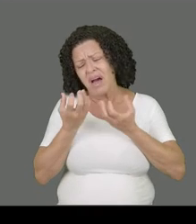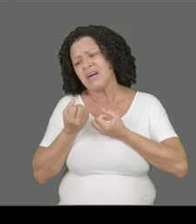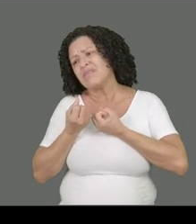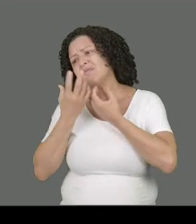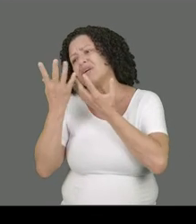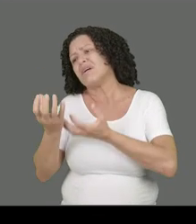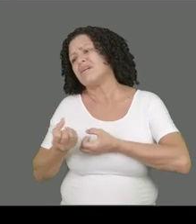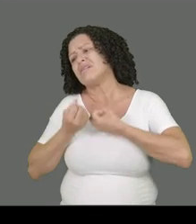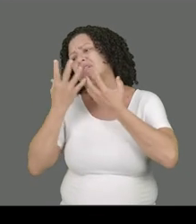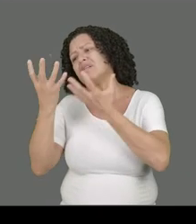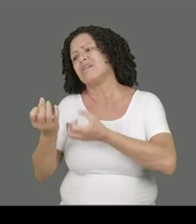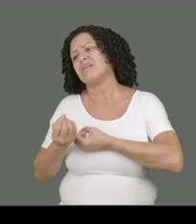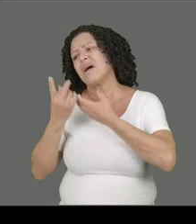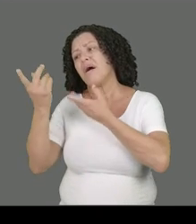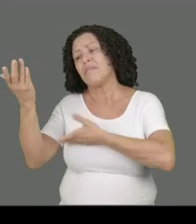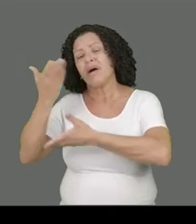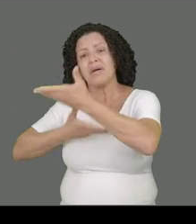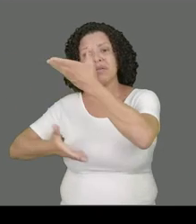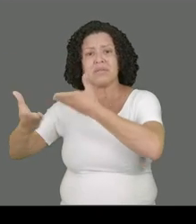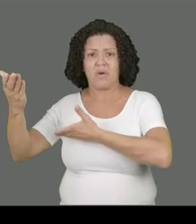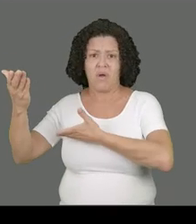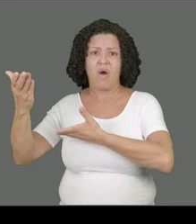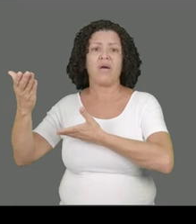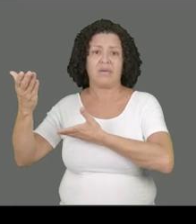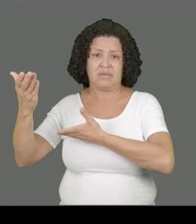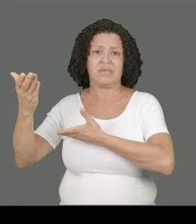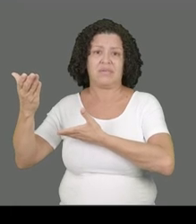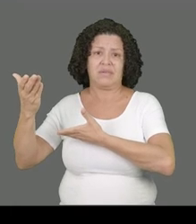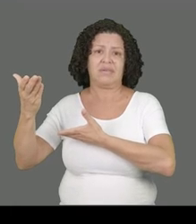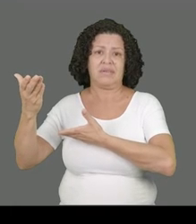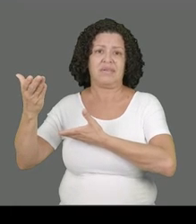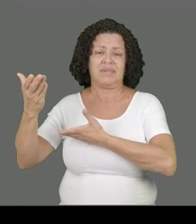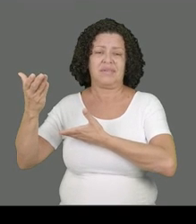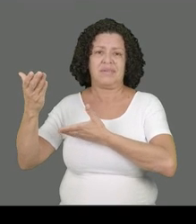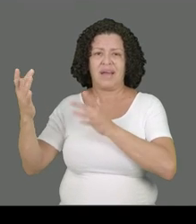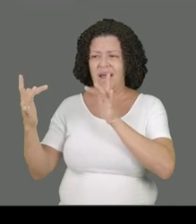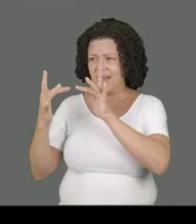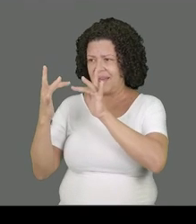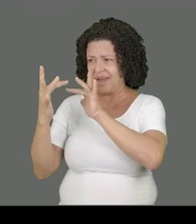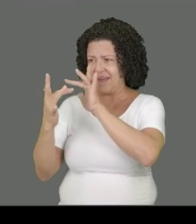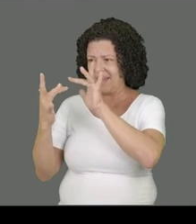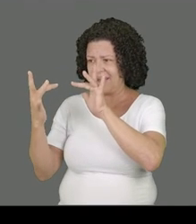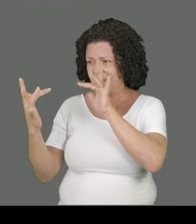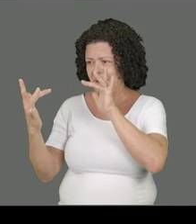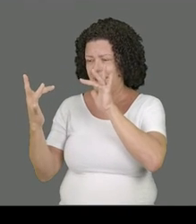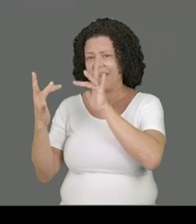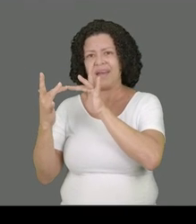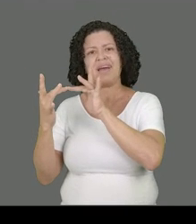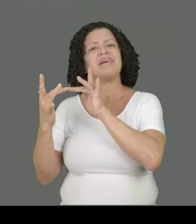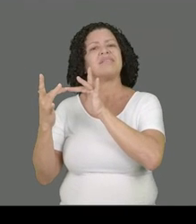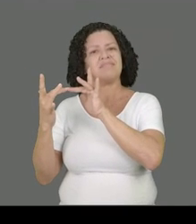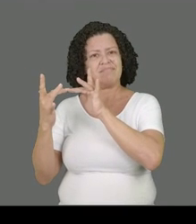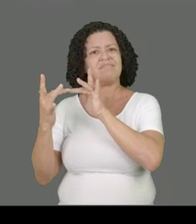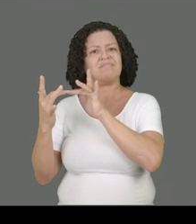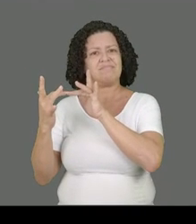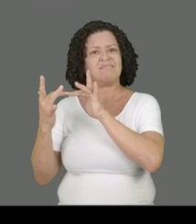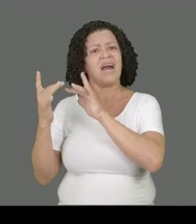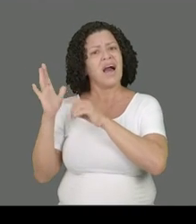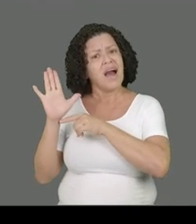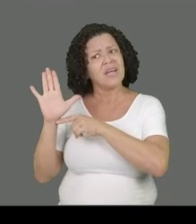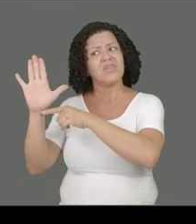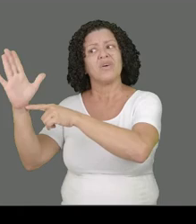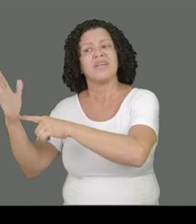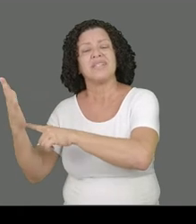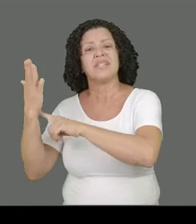vida para que as outras pessoas também participem dela e essa troca e esse intercâmbio possa fazer